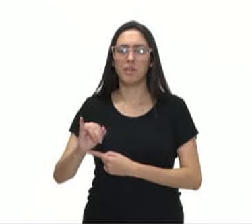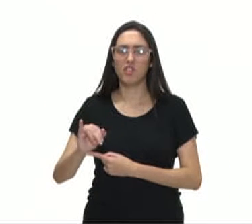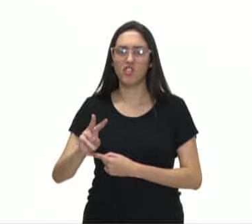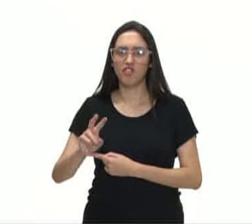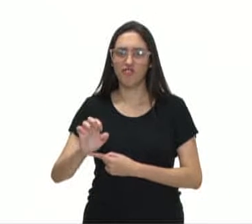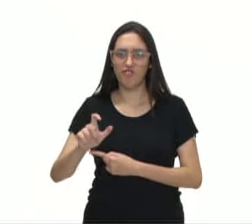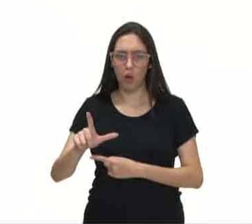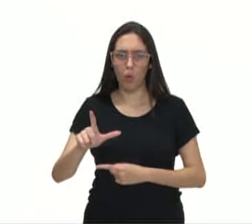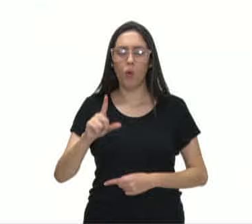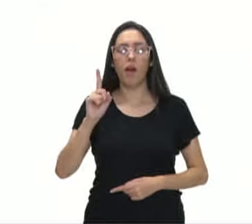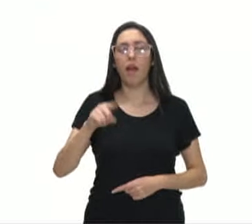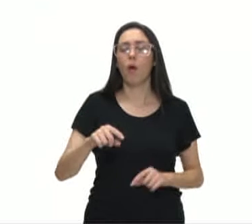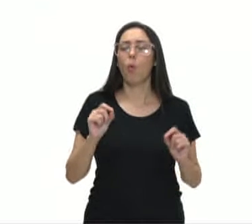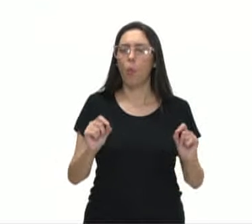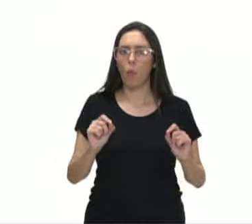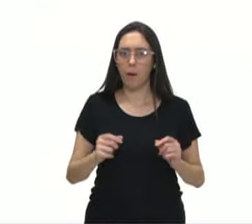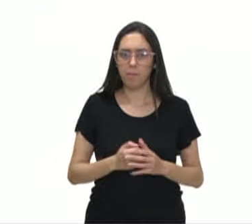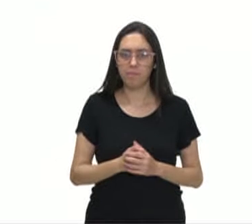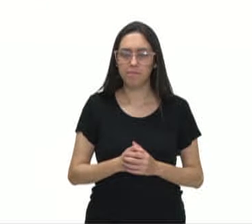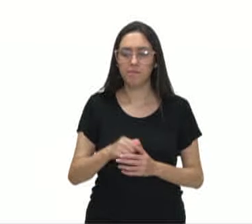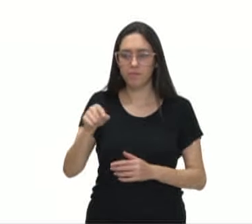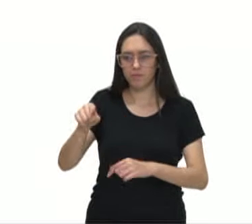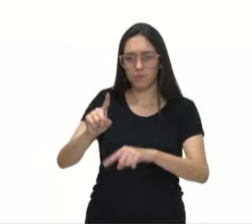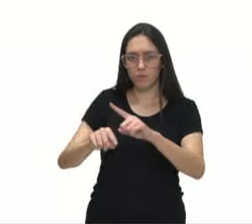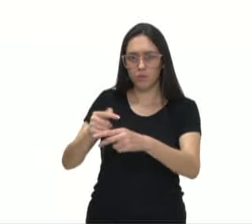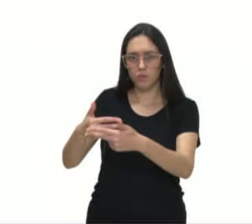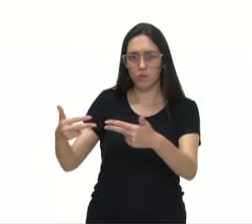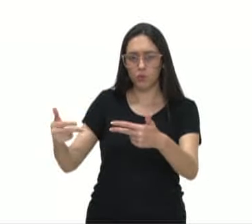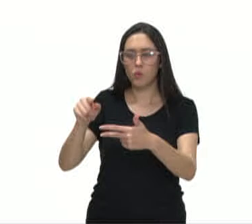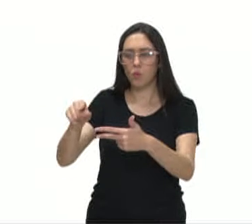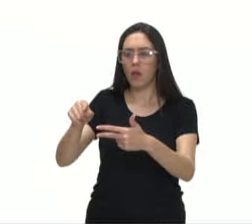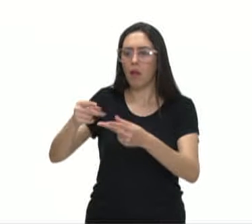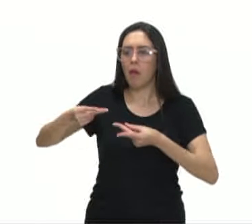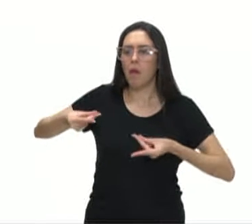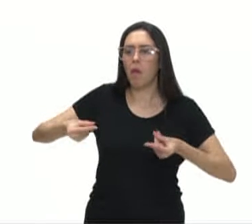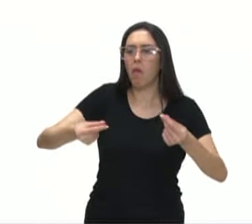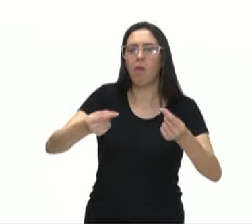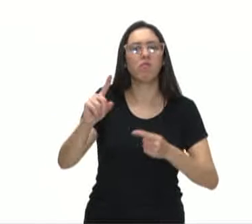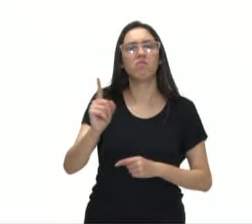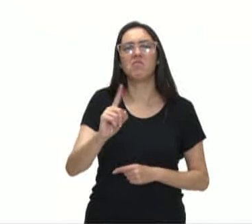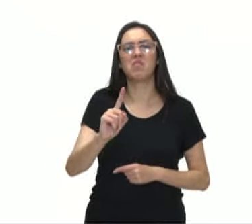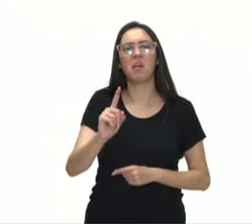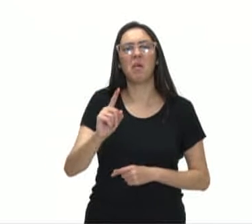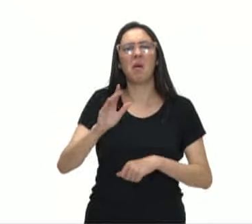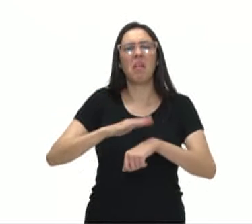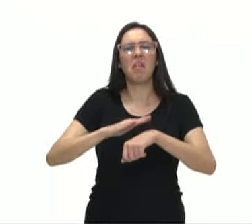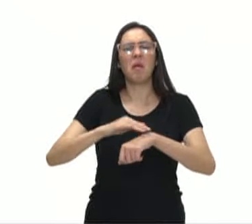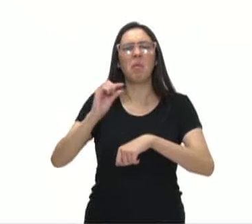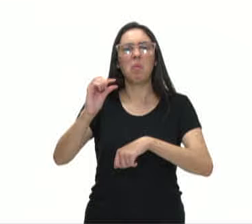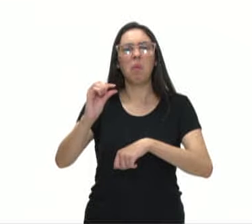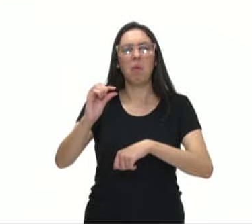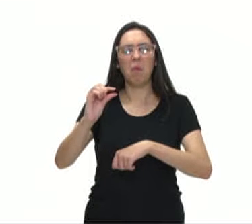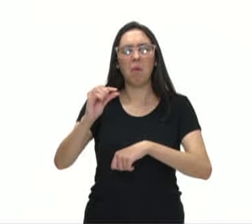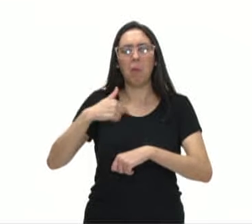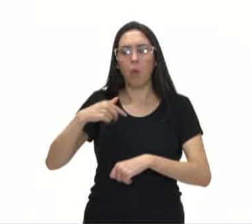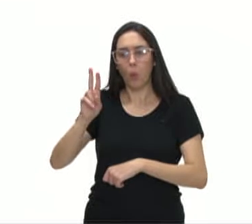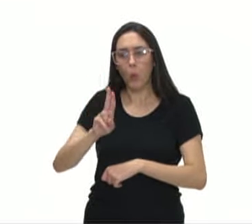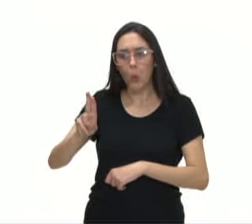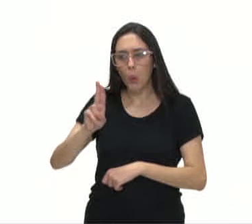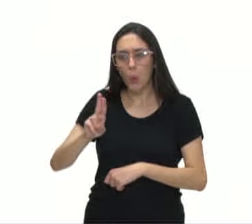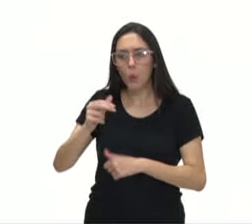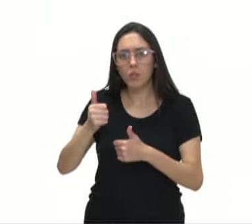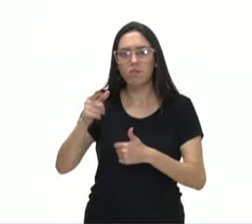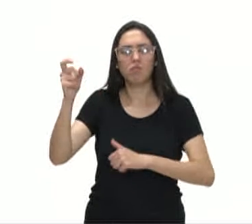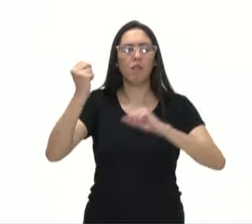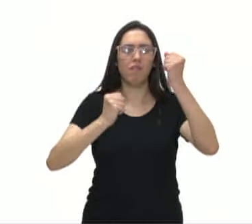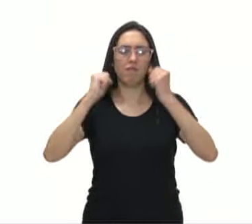uma forma de reduzir a vida útil de um produto, mesmo que esteja em condições de uso. Os fabricantes lançam produtos